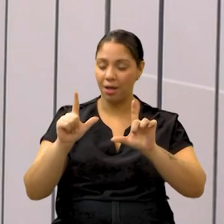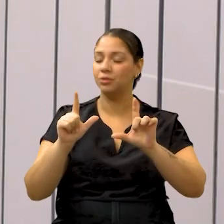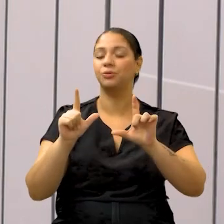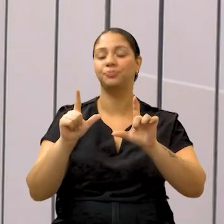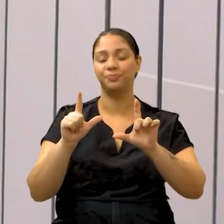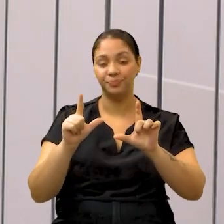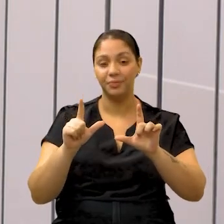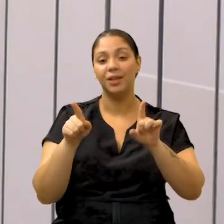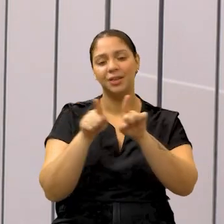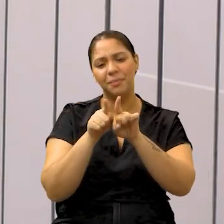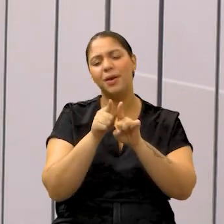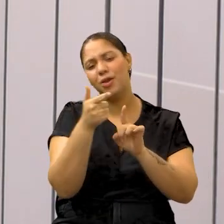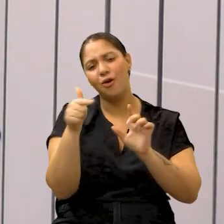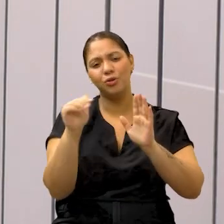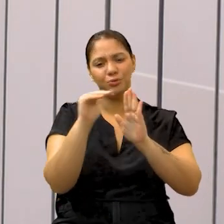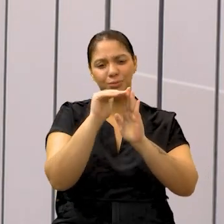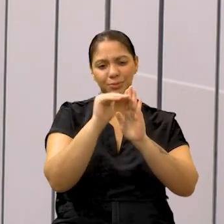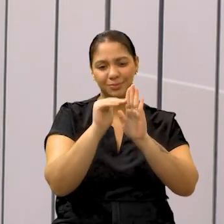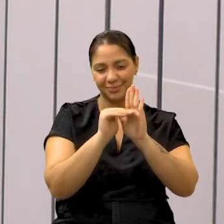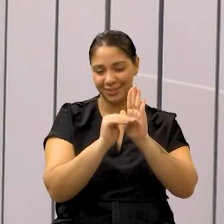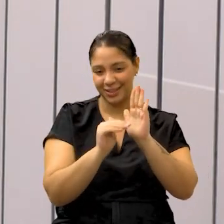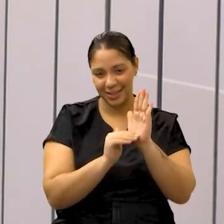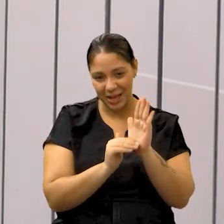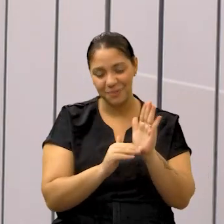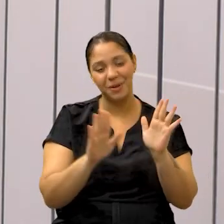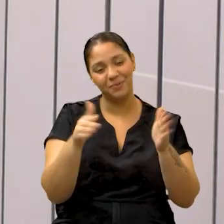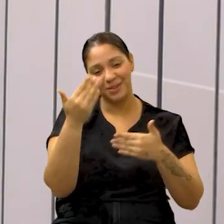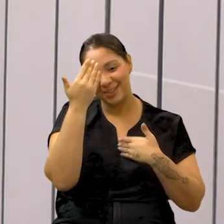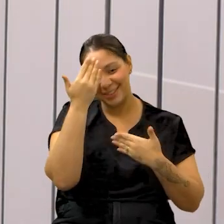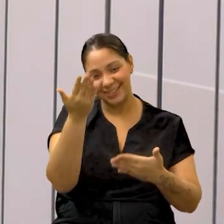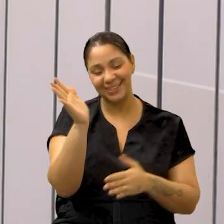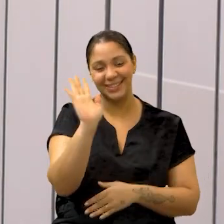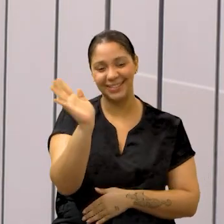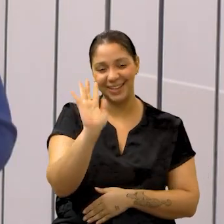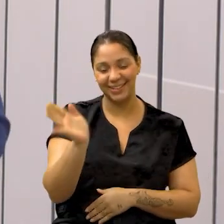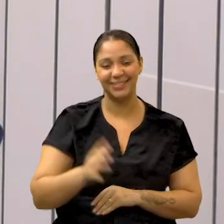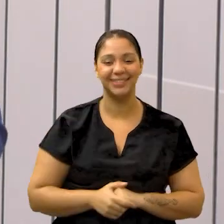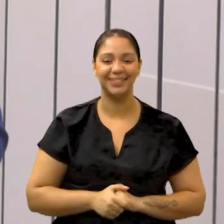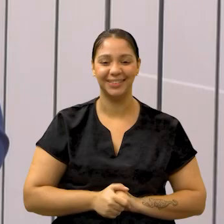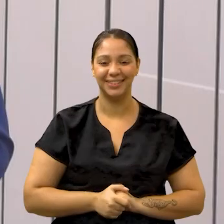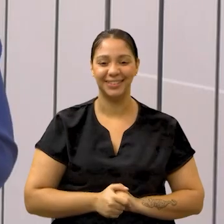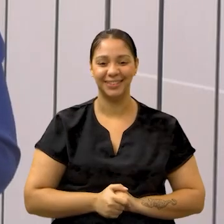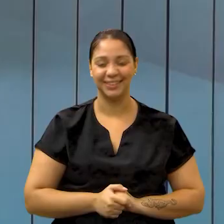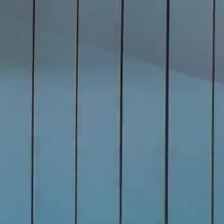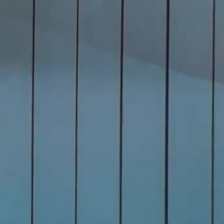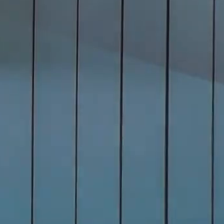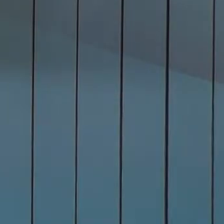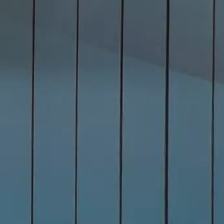edições desse quadro e também os outros programas da nossa grade. Até mais. Tchau, tchau.